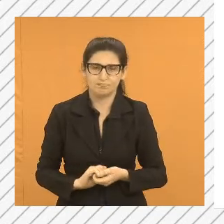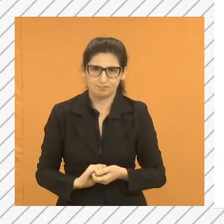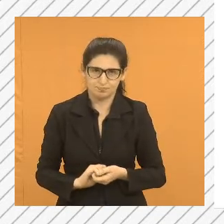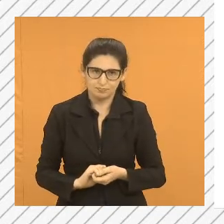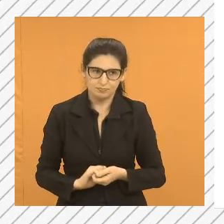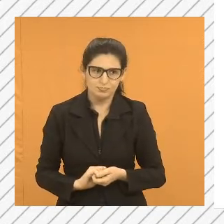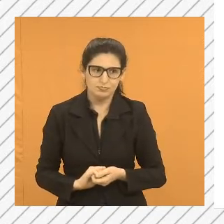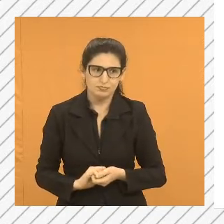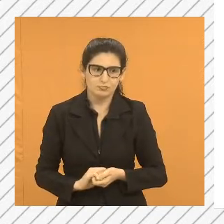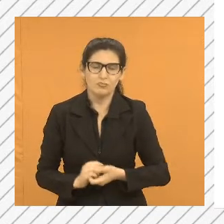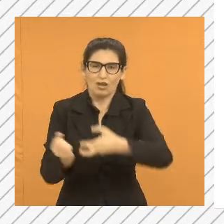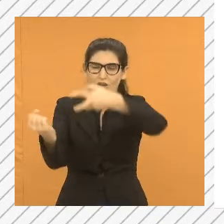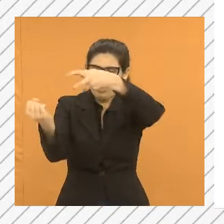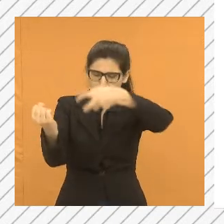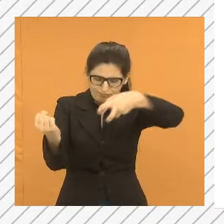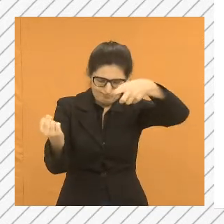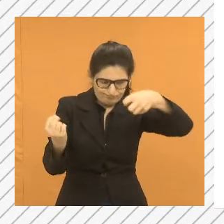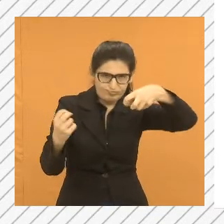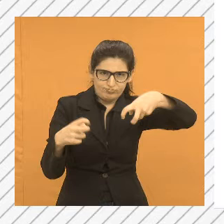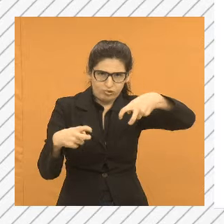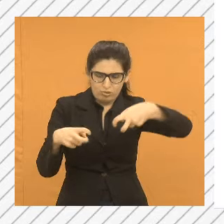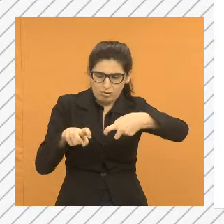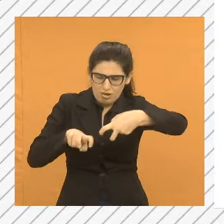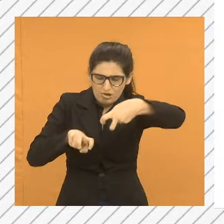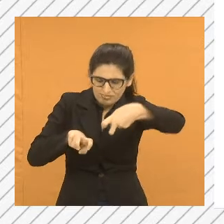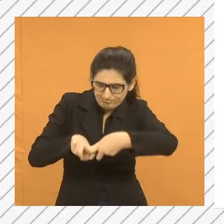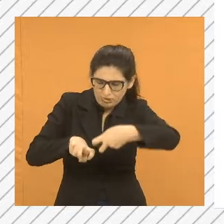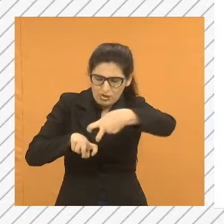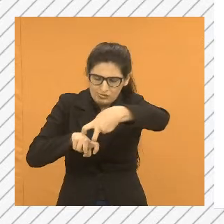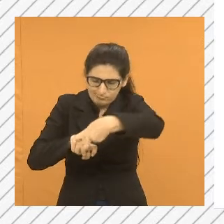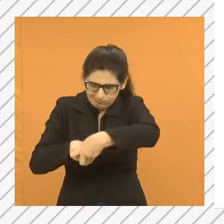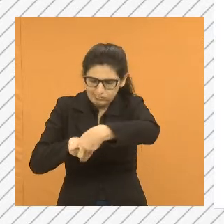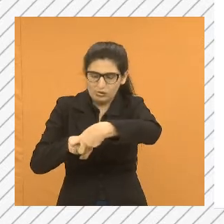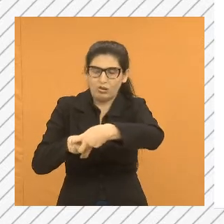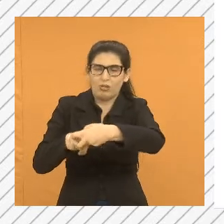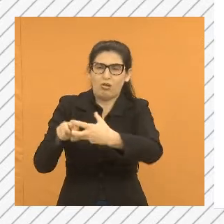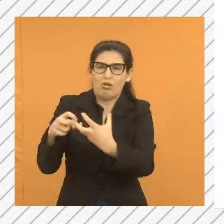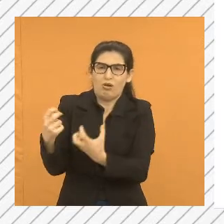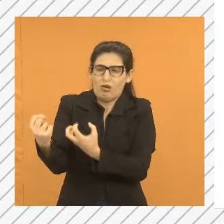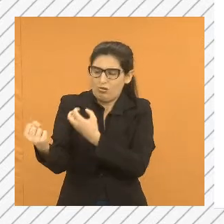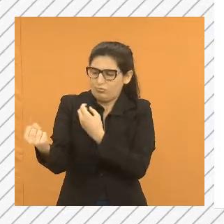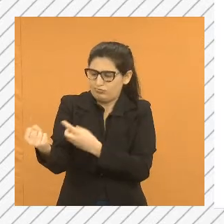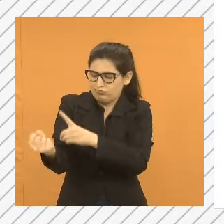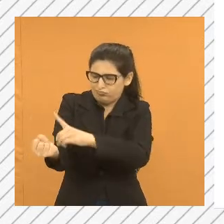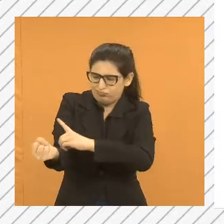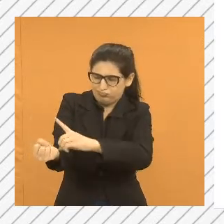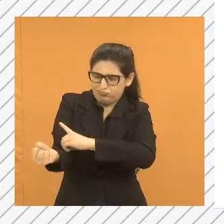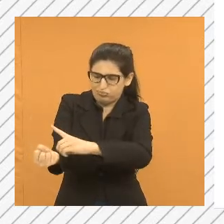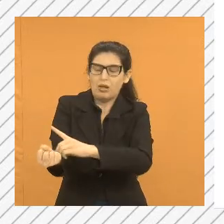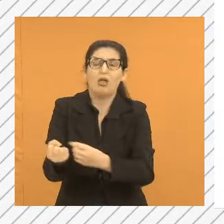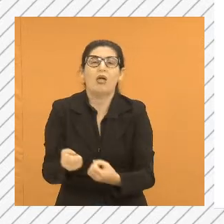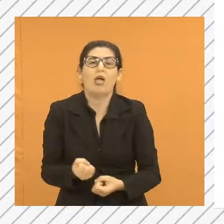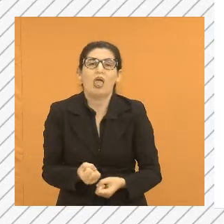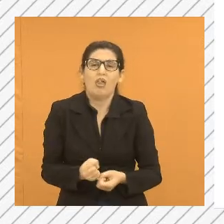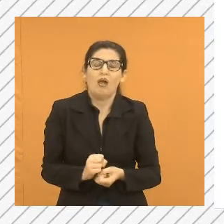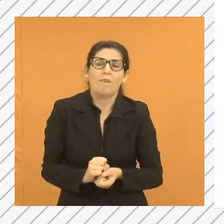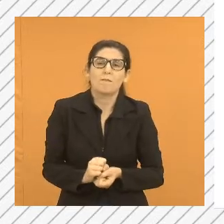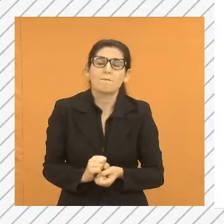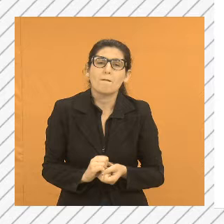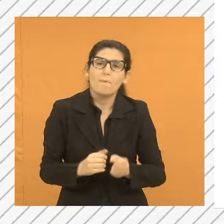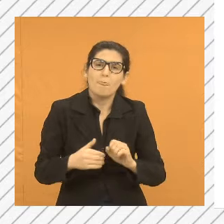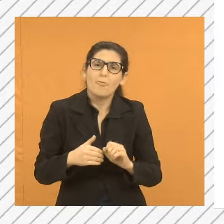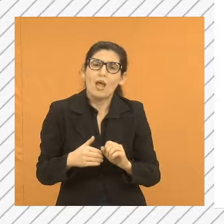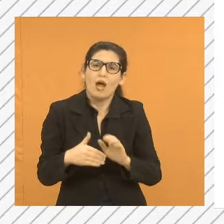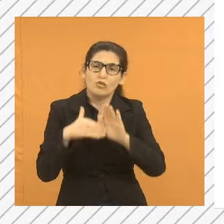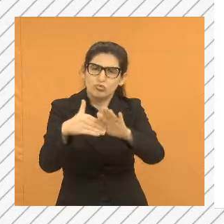A insulina Lantus, que leva aí grande parte dos recursos para medicamentos, nós estamos fazendo a